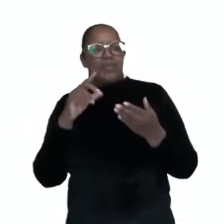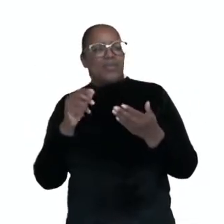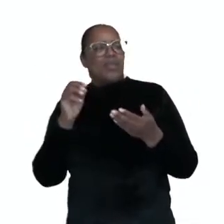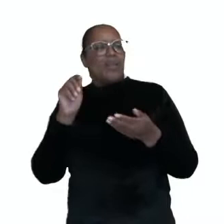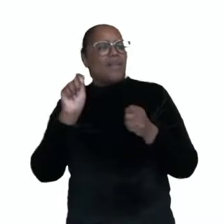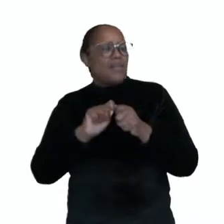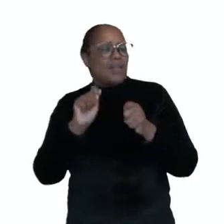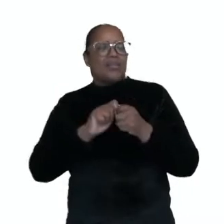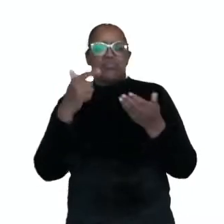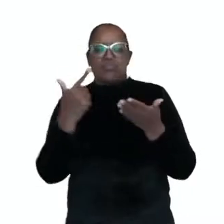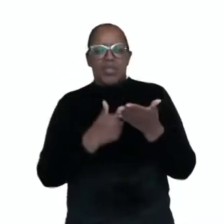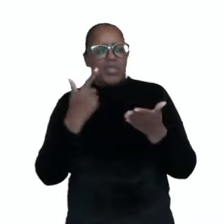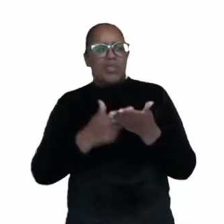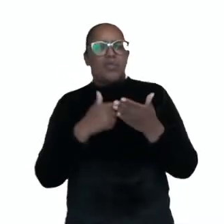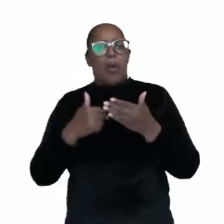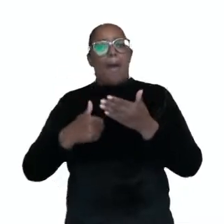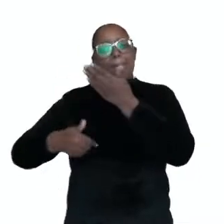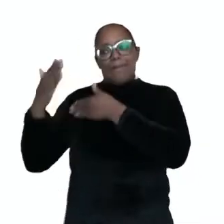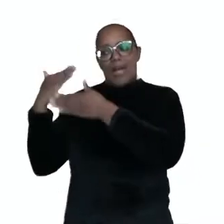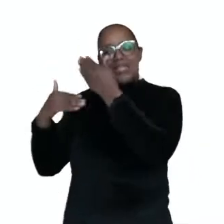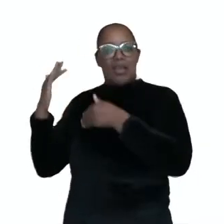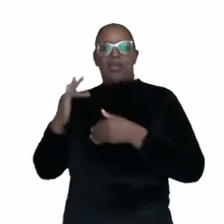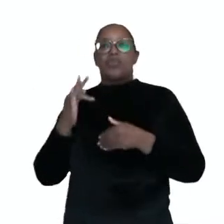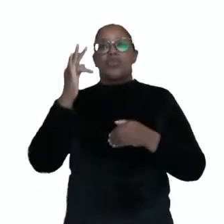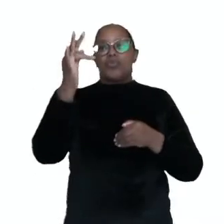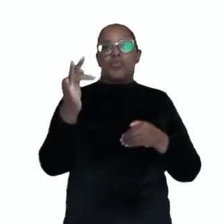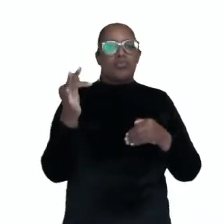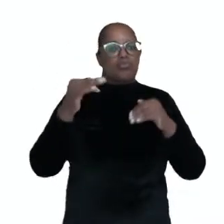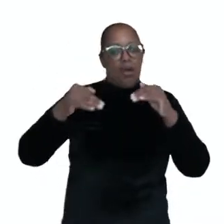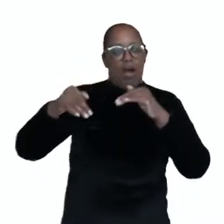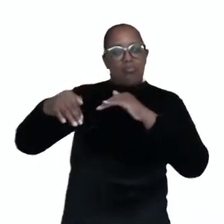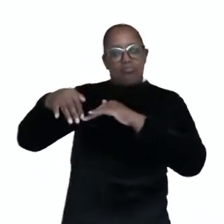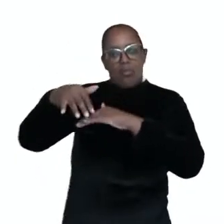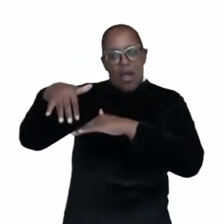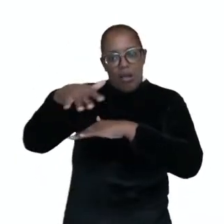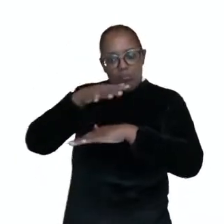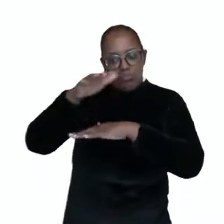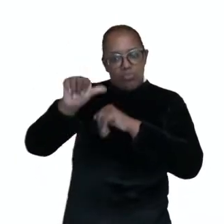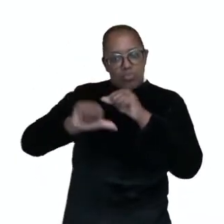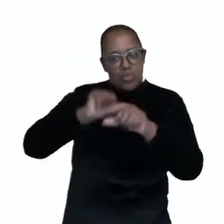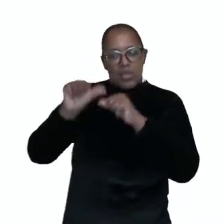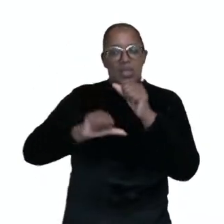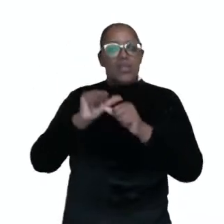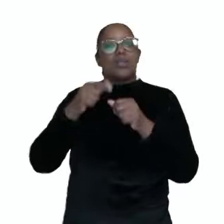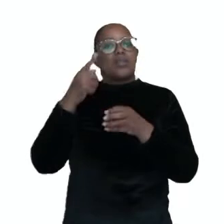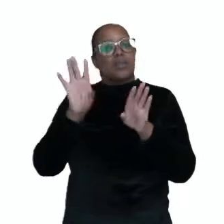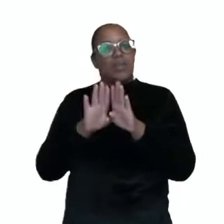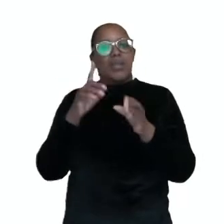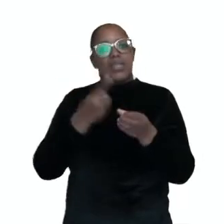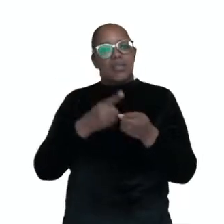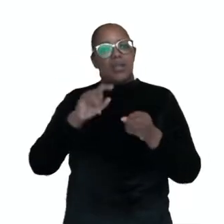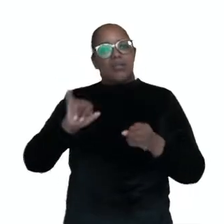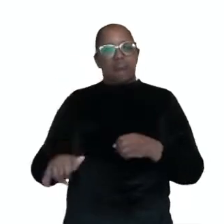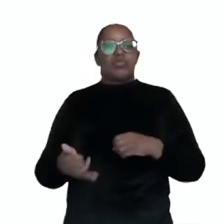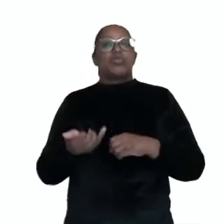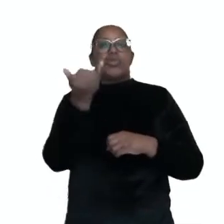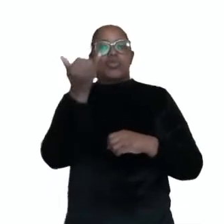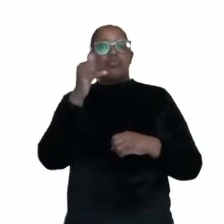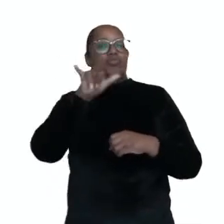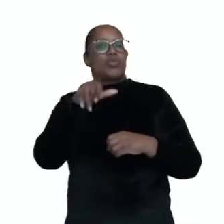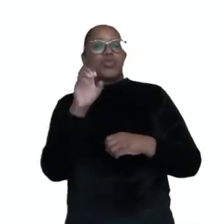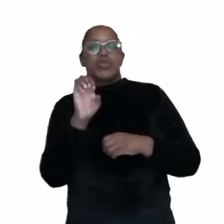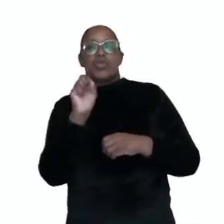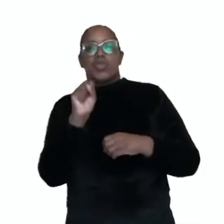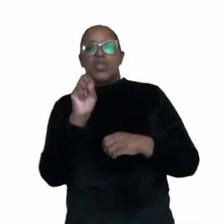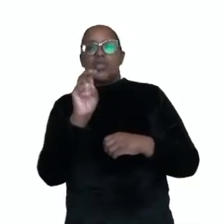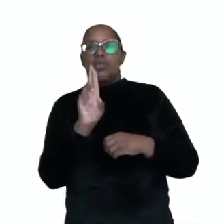o Passado e o Futuro, A Condição Humana, Da Revolução e O Eichmann em Jerusalém. Neste último livro, ela analisou a figura